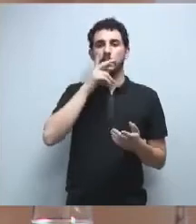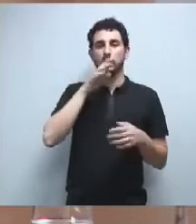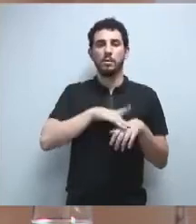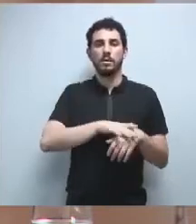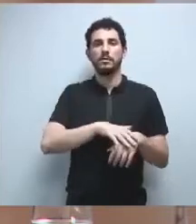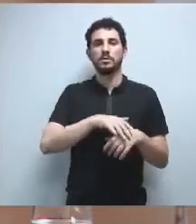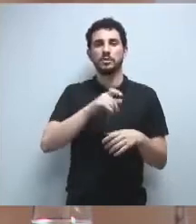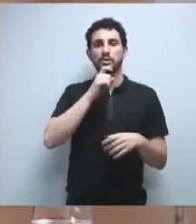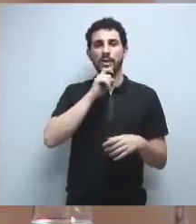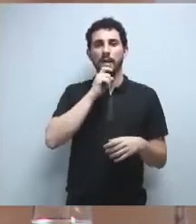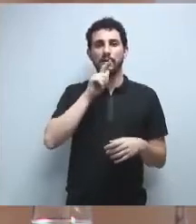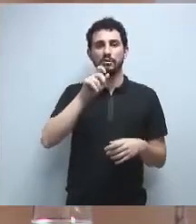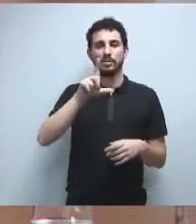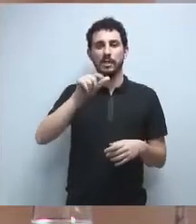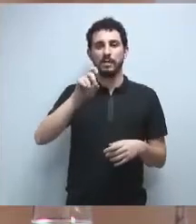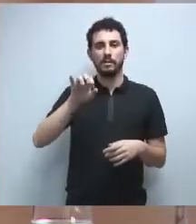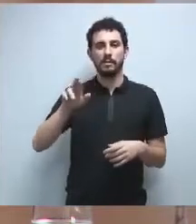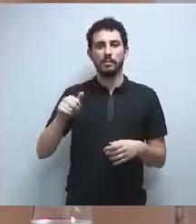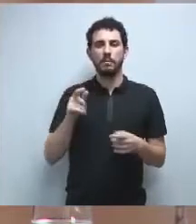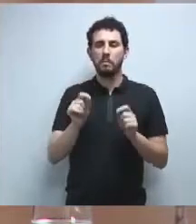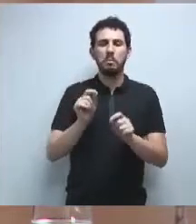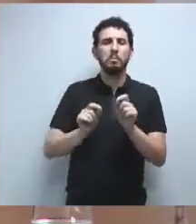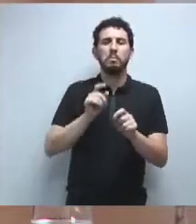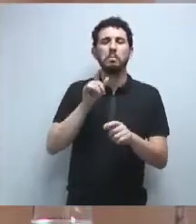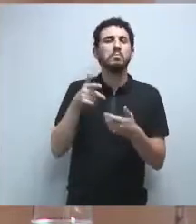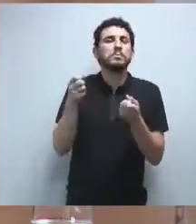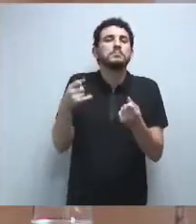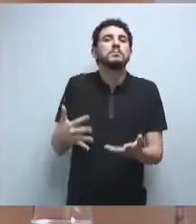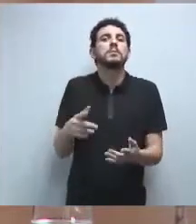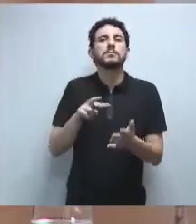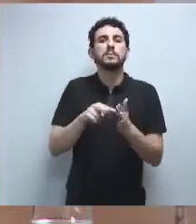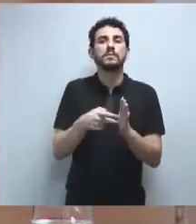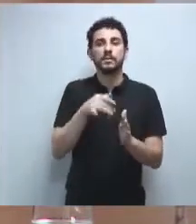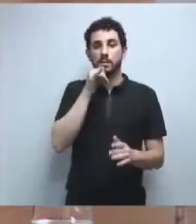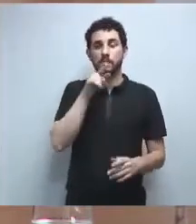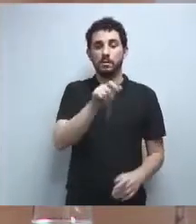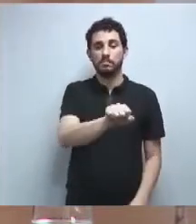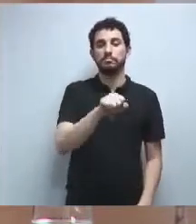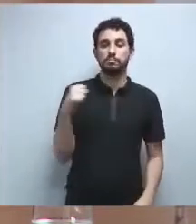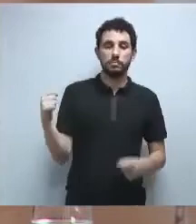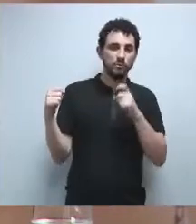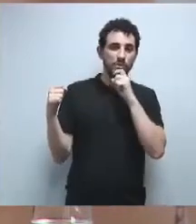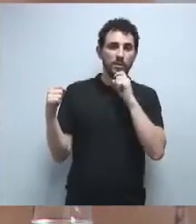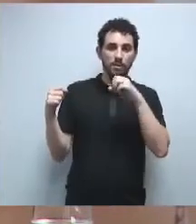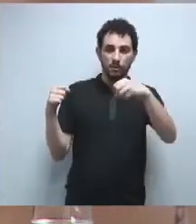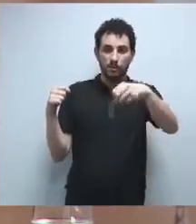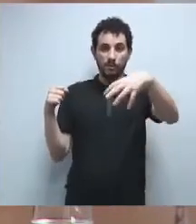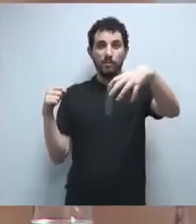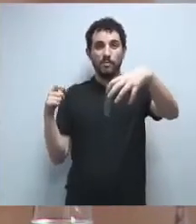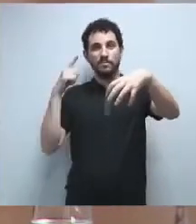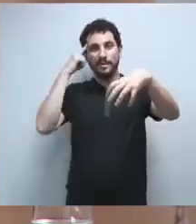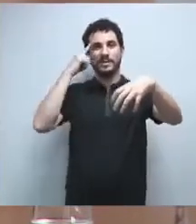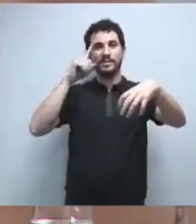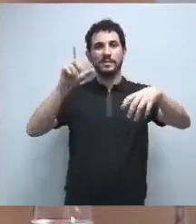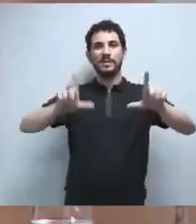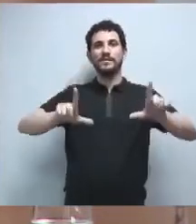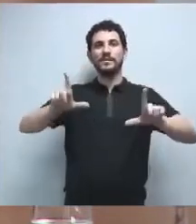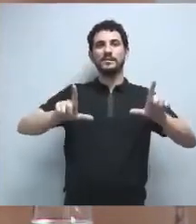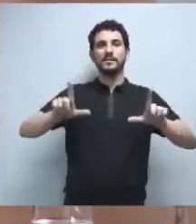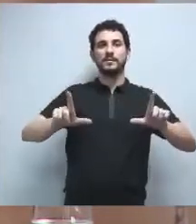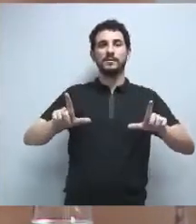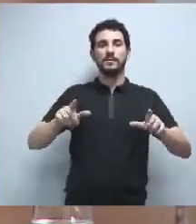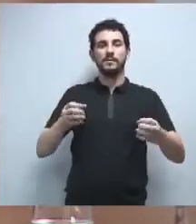é aí que é o perigo que é o símbolo de geladeiras e abra a porta tem uma luzinha você pensa que a televisão já